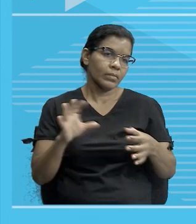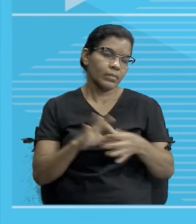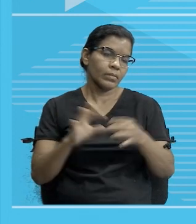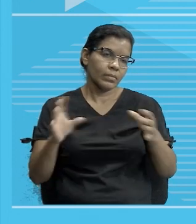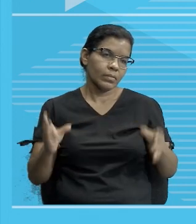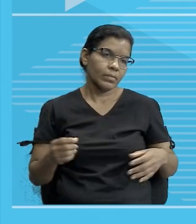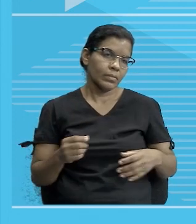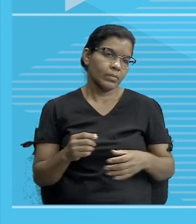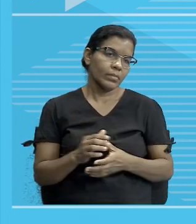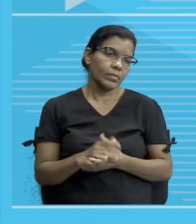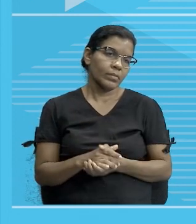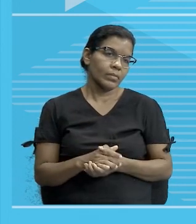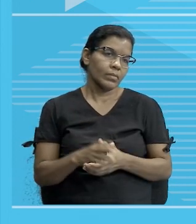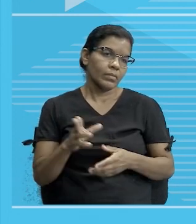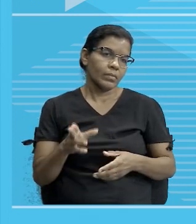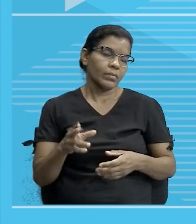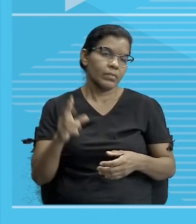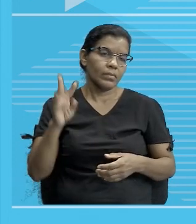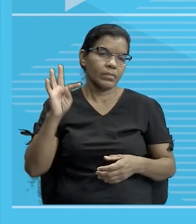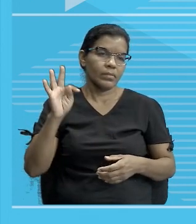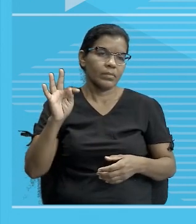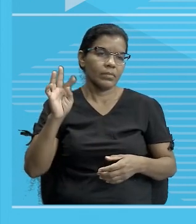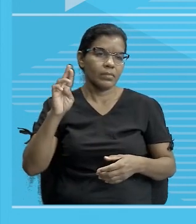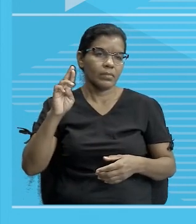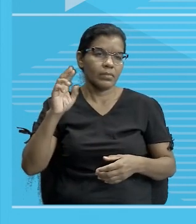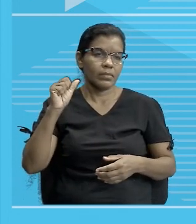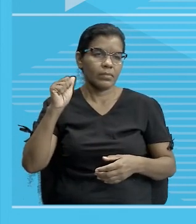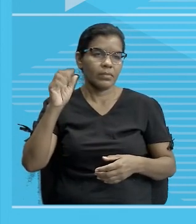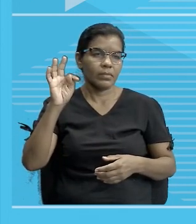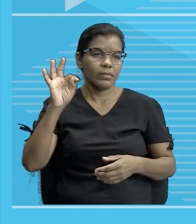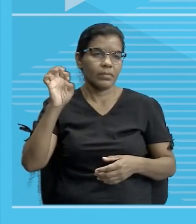igualdade, égalité, fraternité?